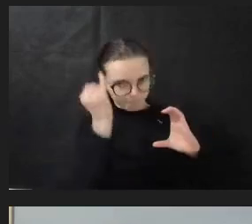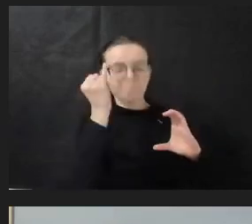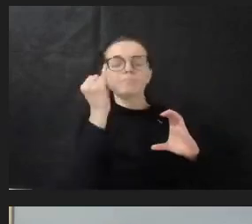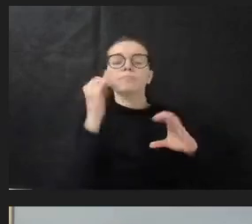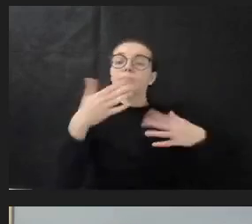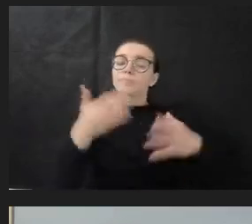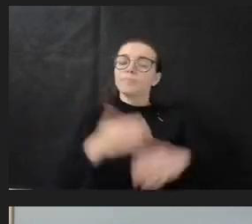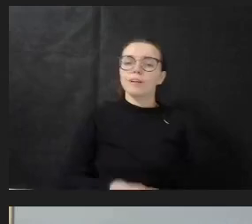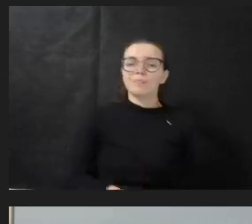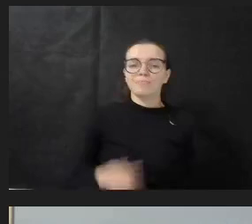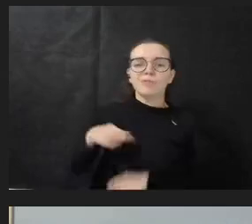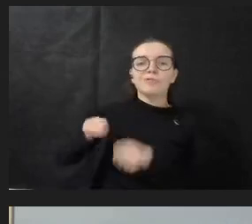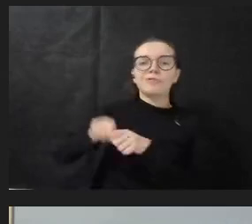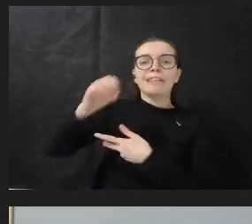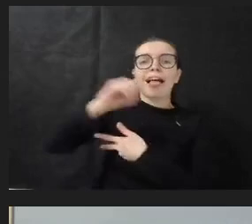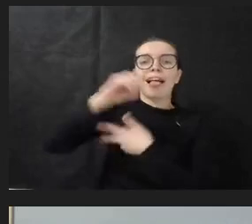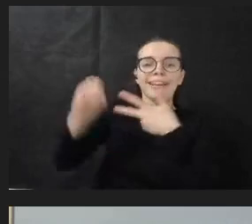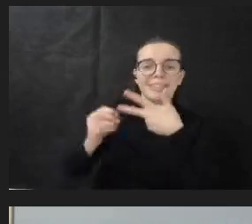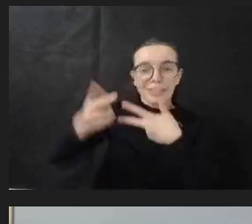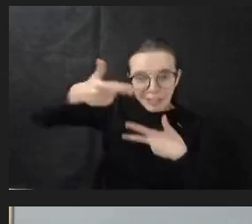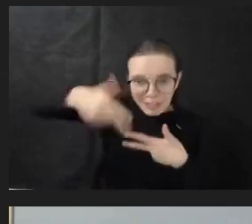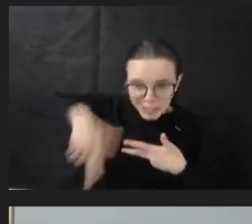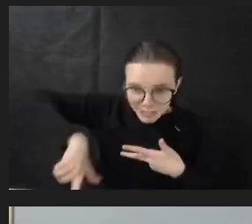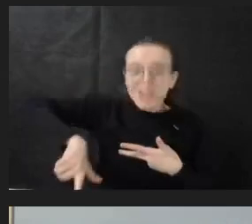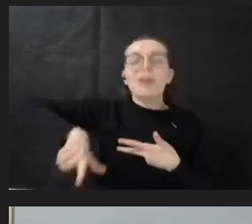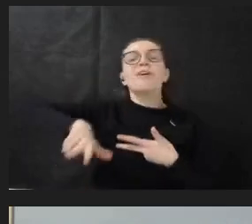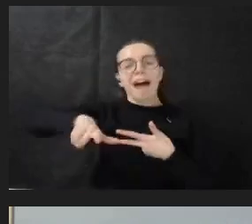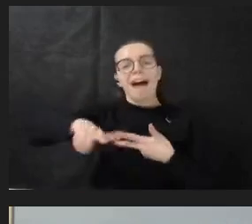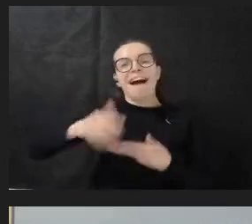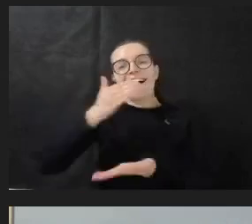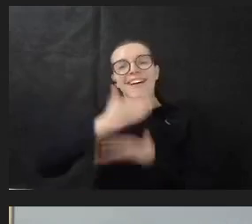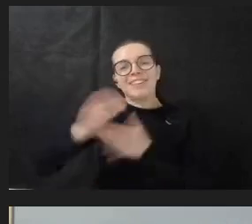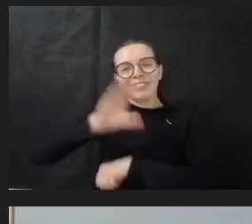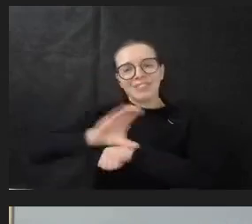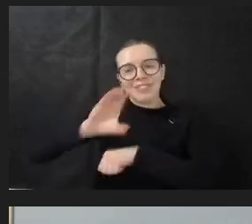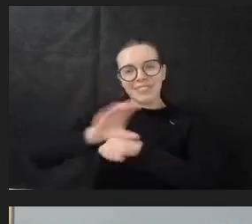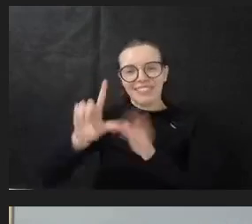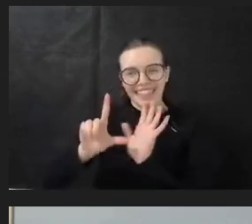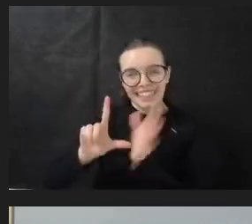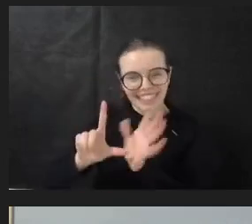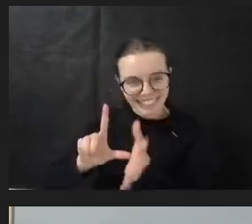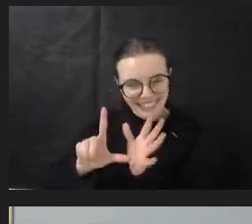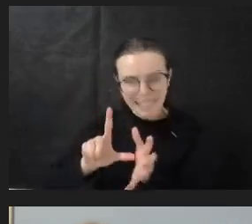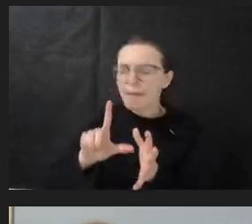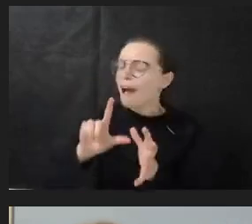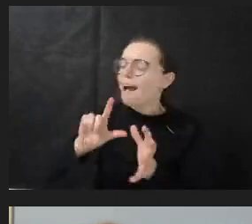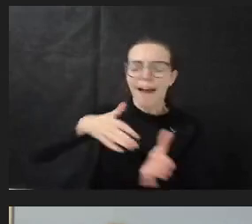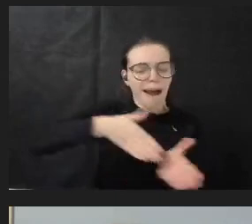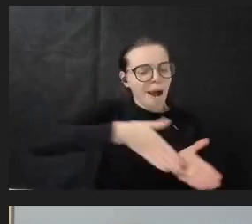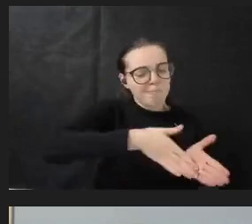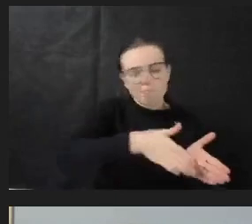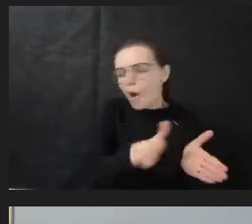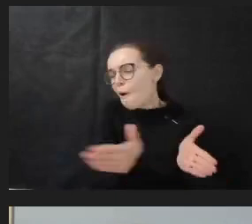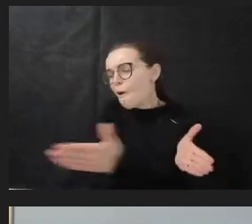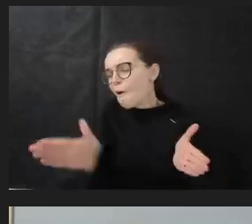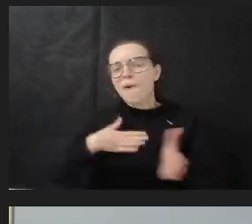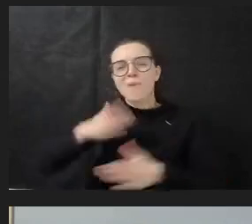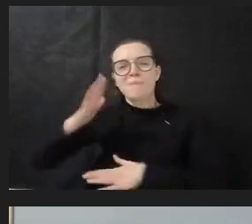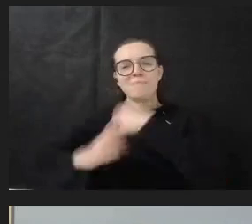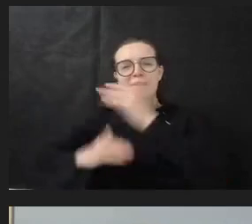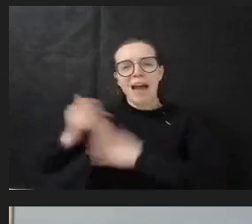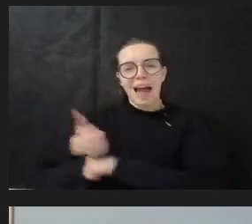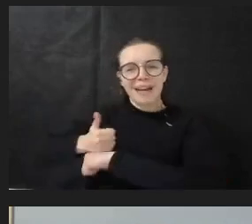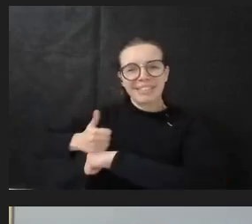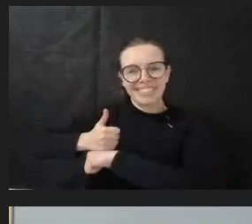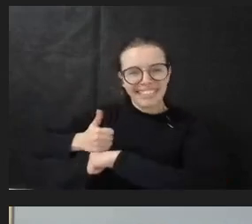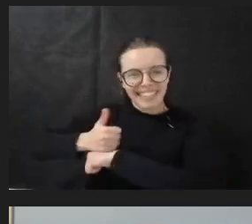fiz o Enem, né? Aí comecei a cursar letras de Libras e mudei toda a minha configuração de profissional, porque